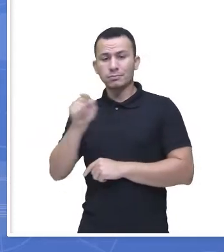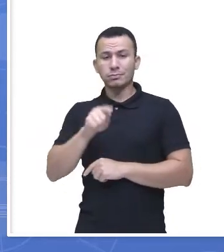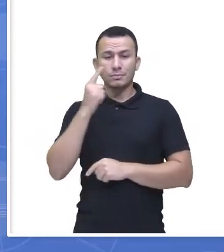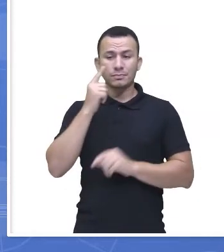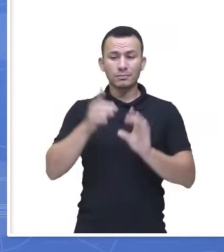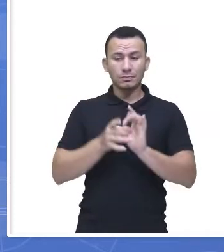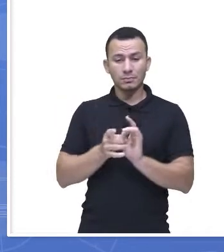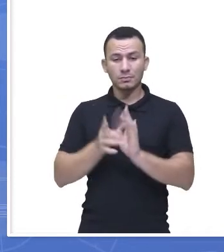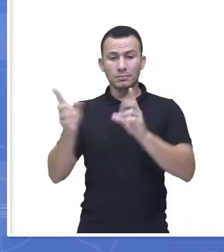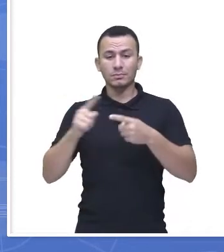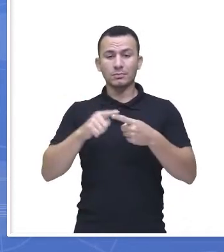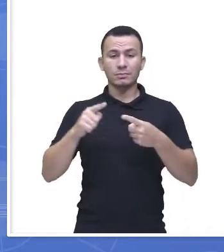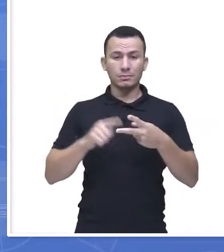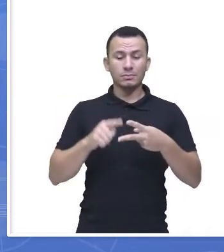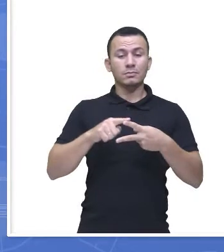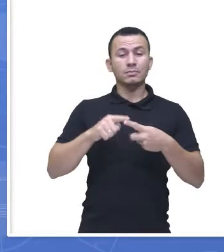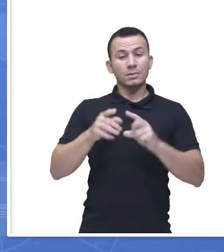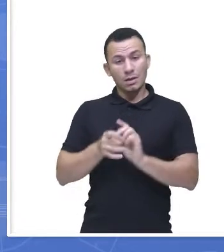Liberdade